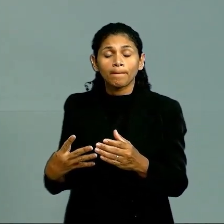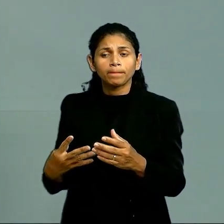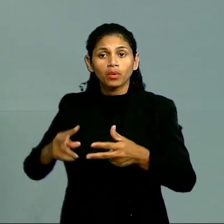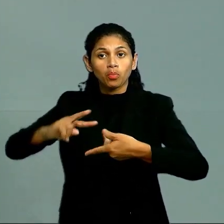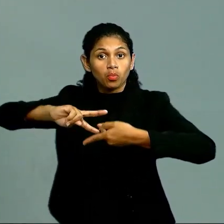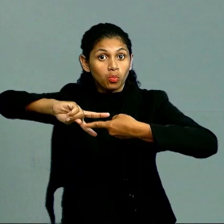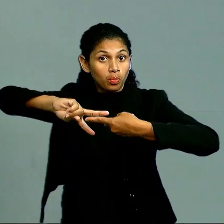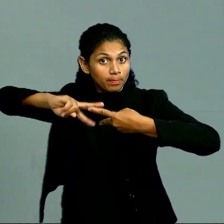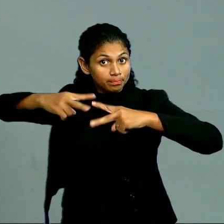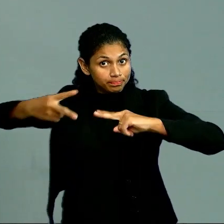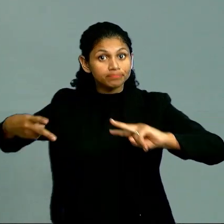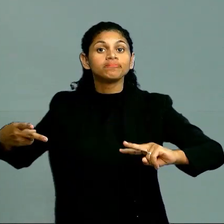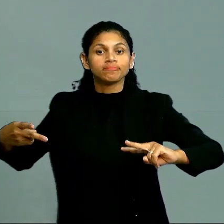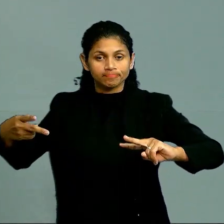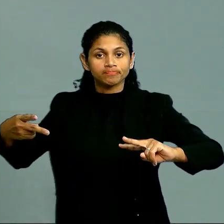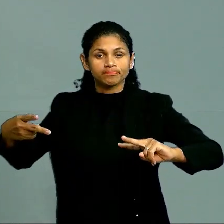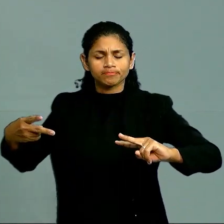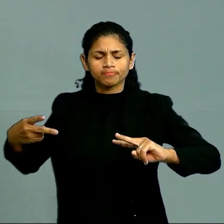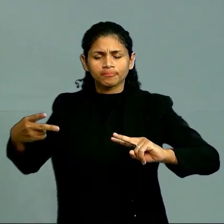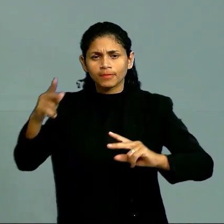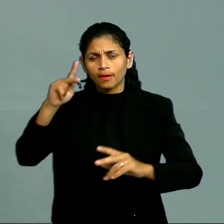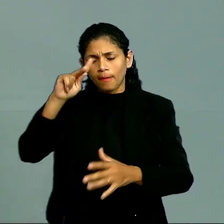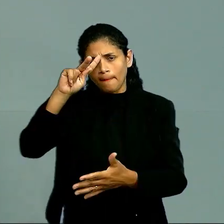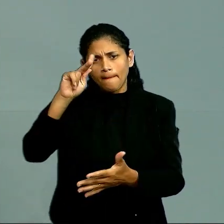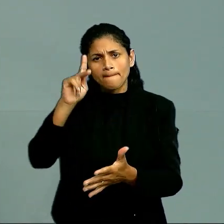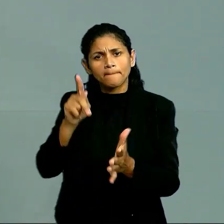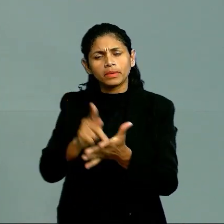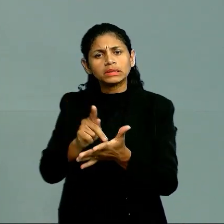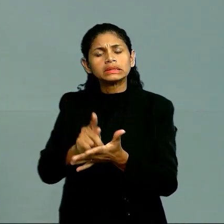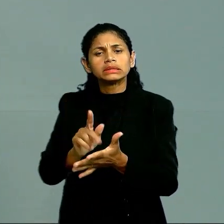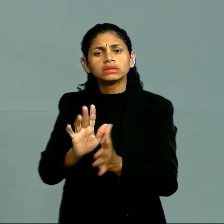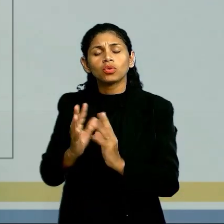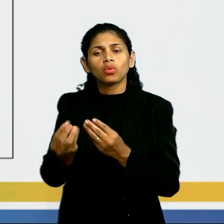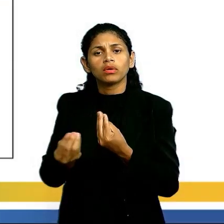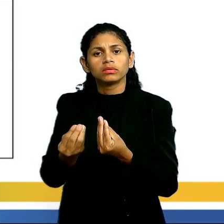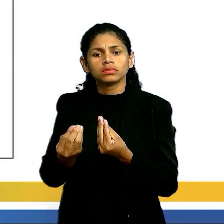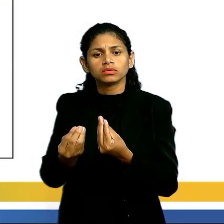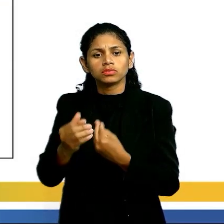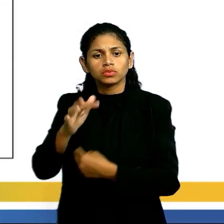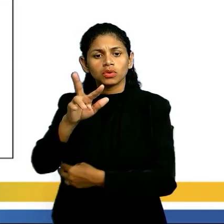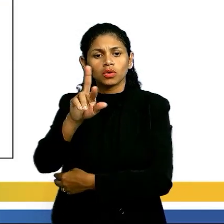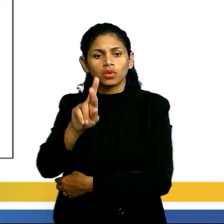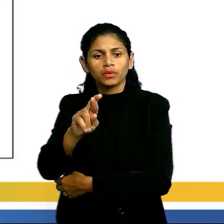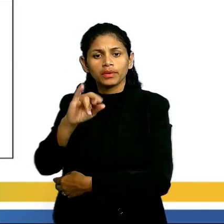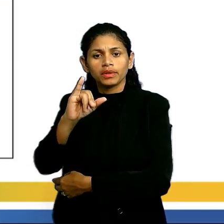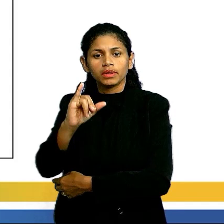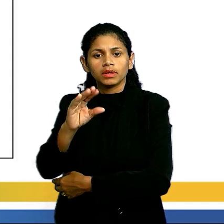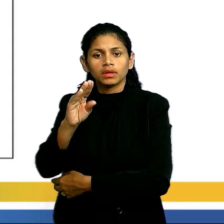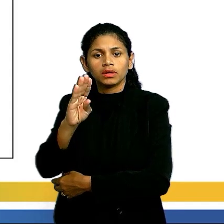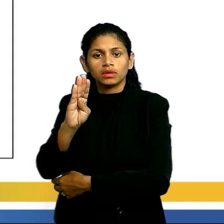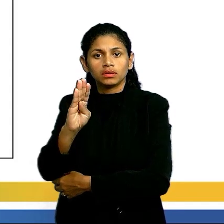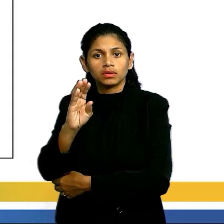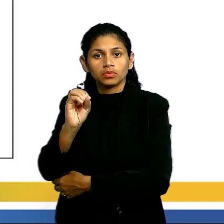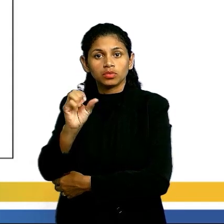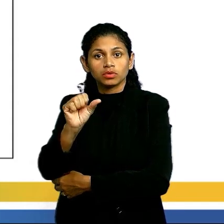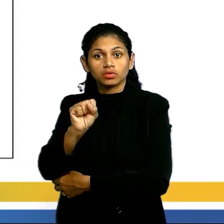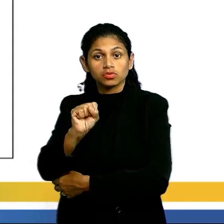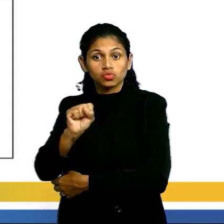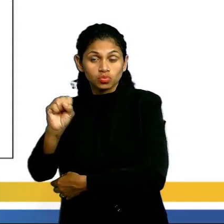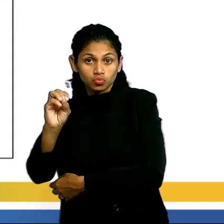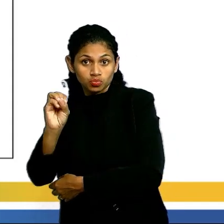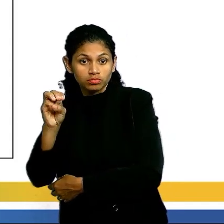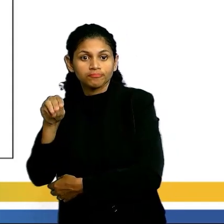genética, mais especificamente na parte do ribossômico, tá? E então, ele acabou fazendo essa divisão